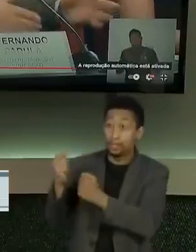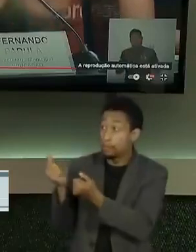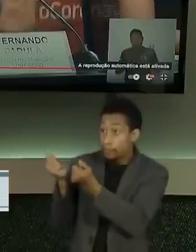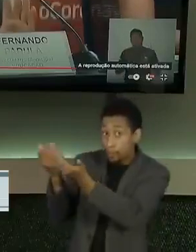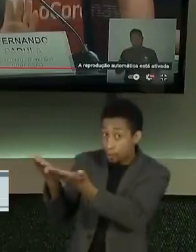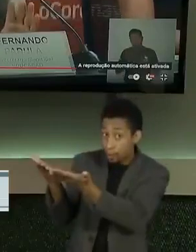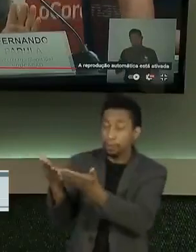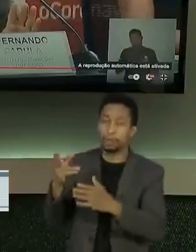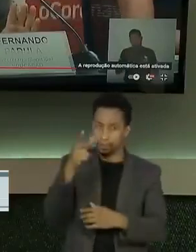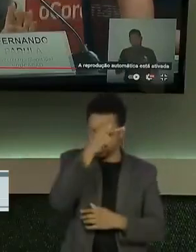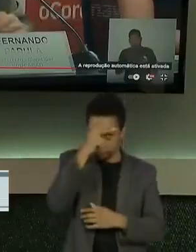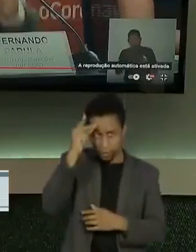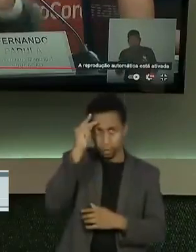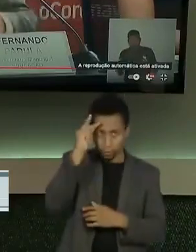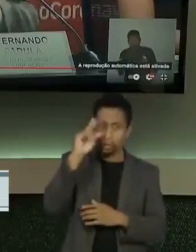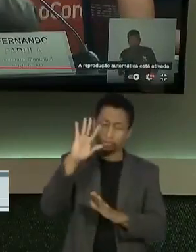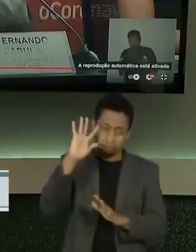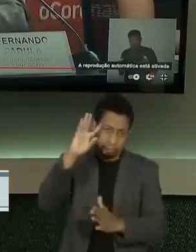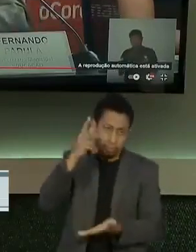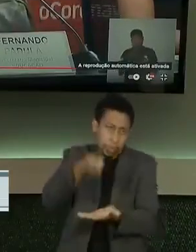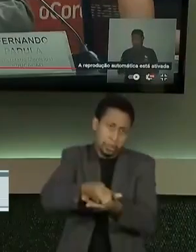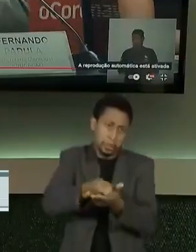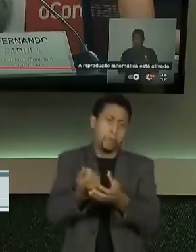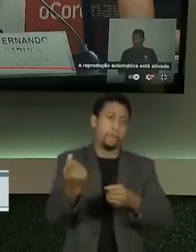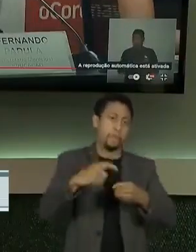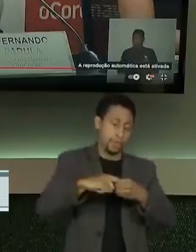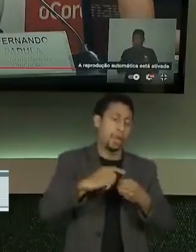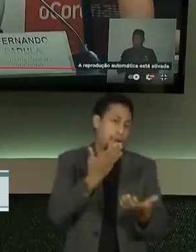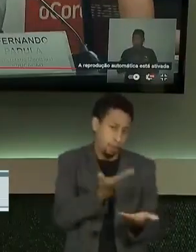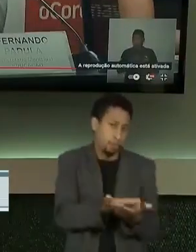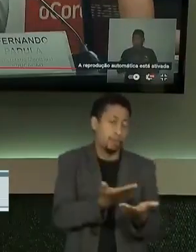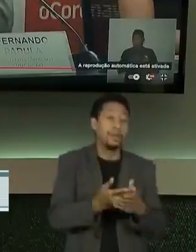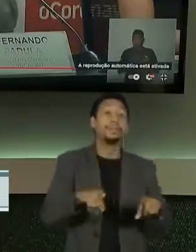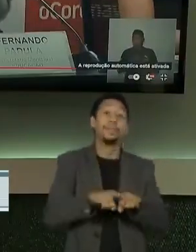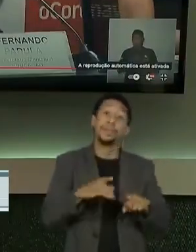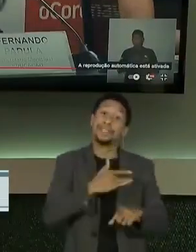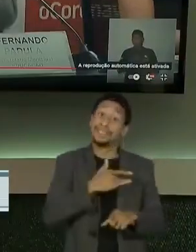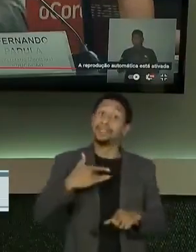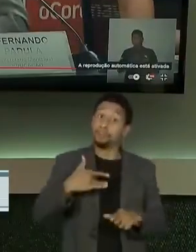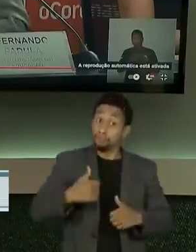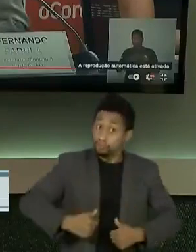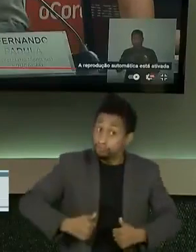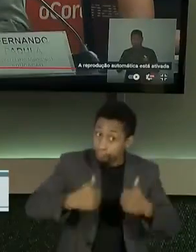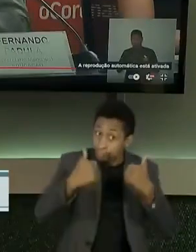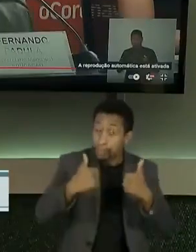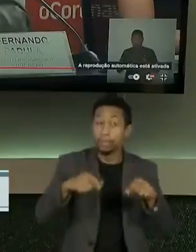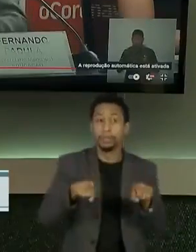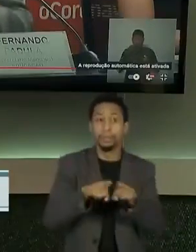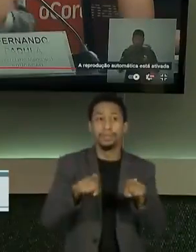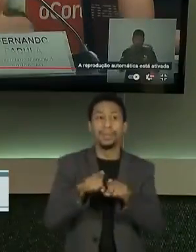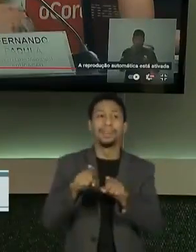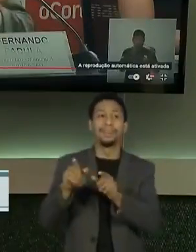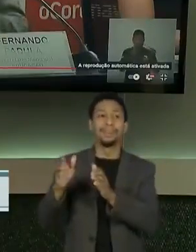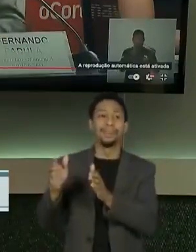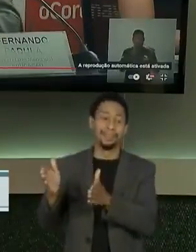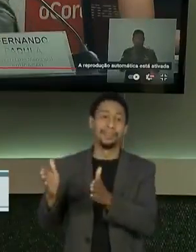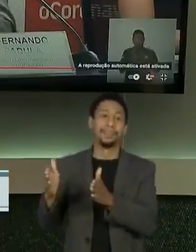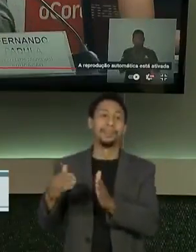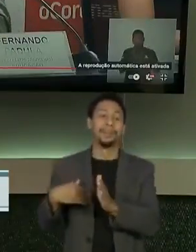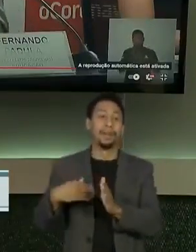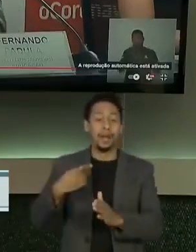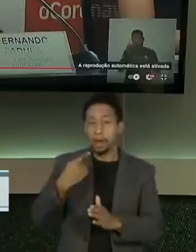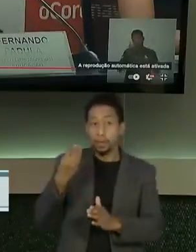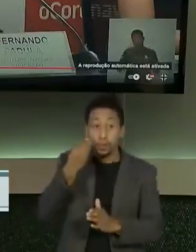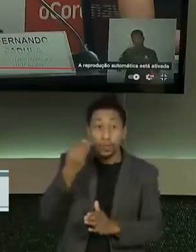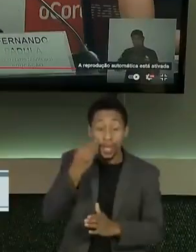De acordo com a Prefeitura, foi considerado também o bem-estar dos alunos e também as 12 fases do inquérito